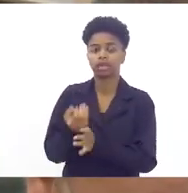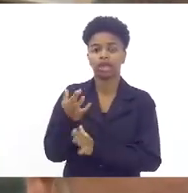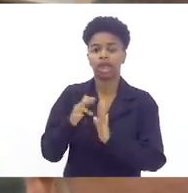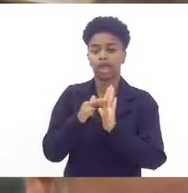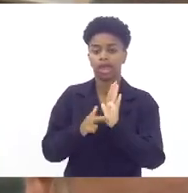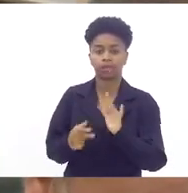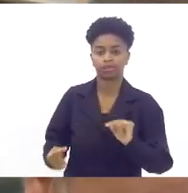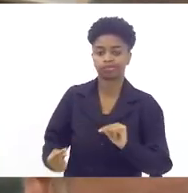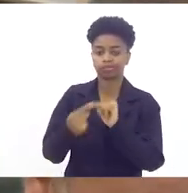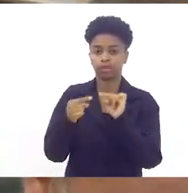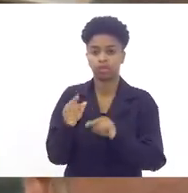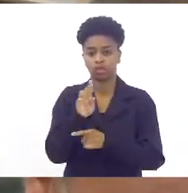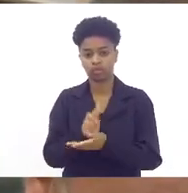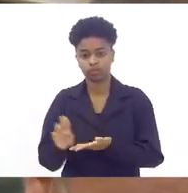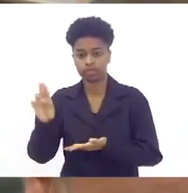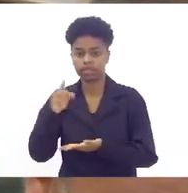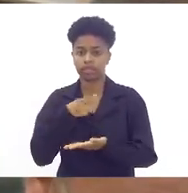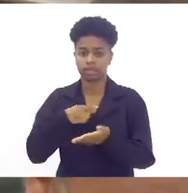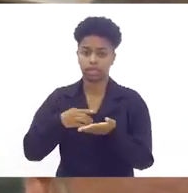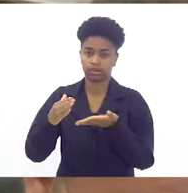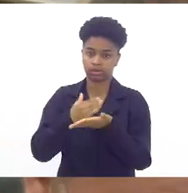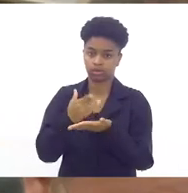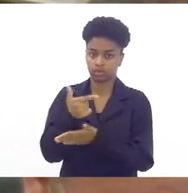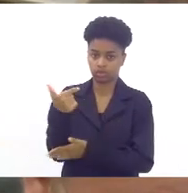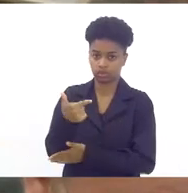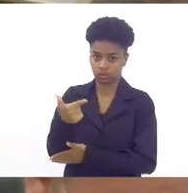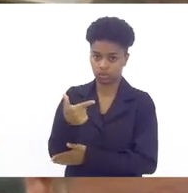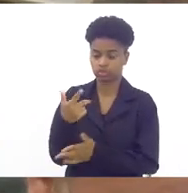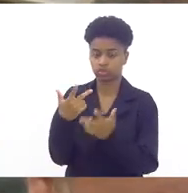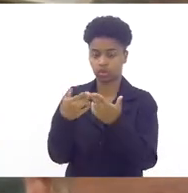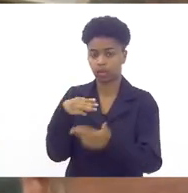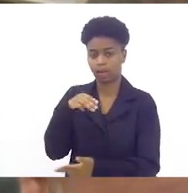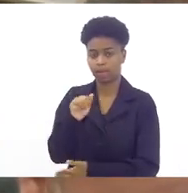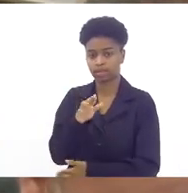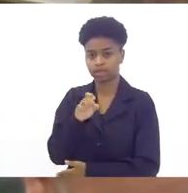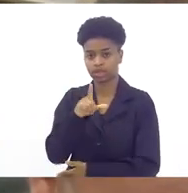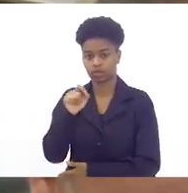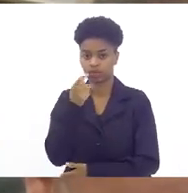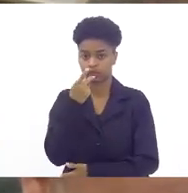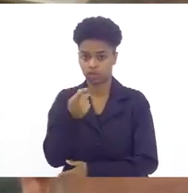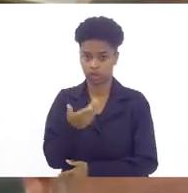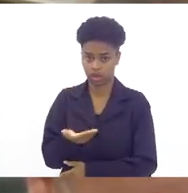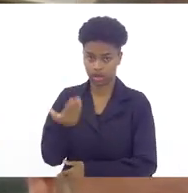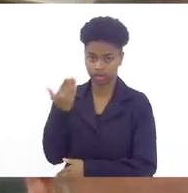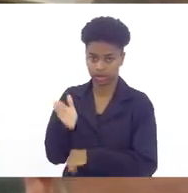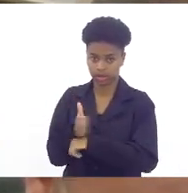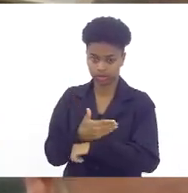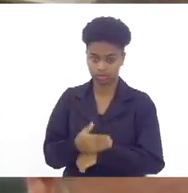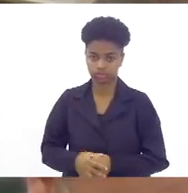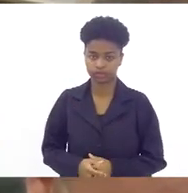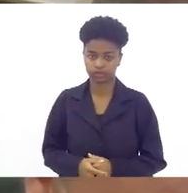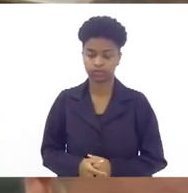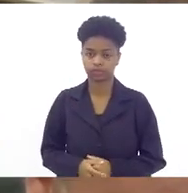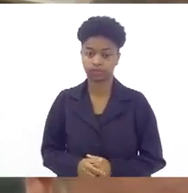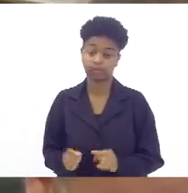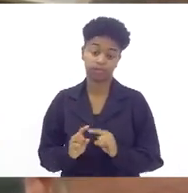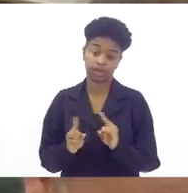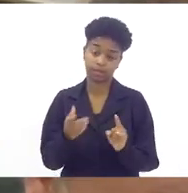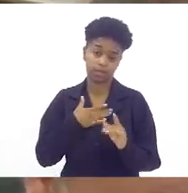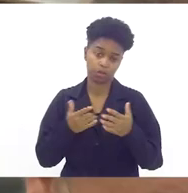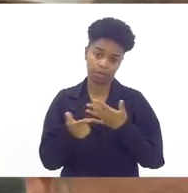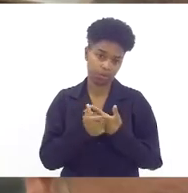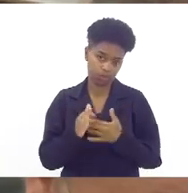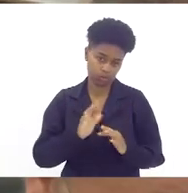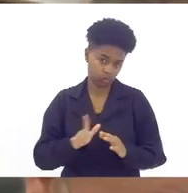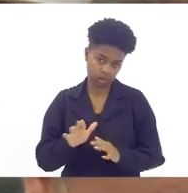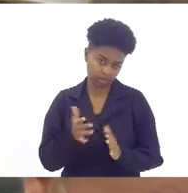que são aqueles princípios que estão no caderno dois doentes que o Marcelo deu aqui Colocou Mas como eu disse esse aqui não é mais do meu papel